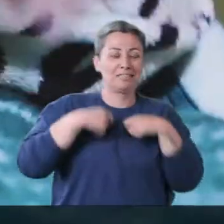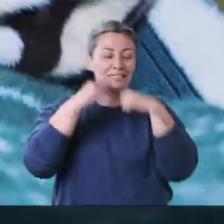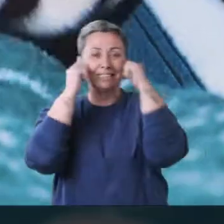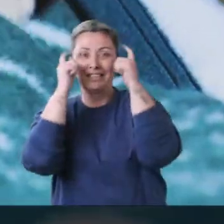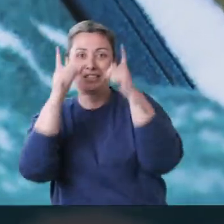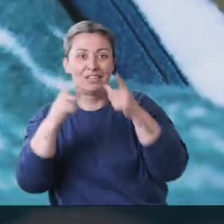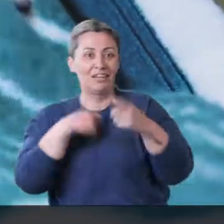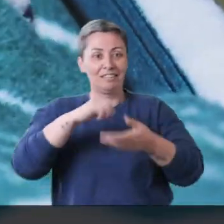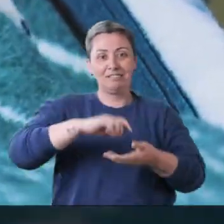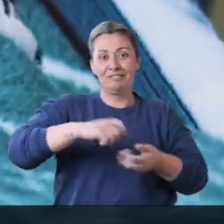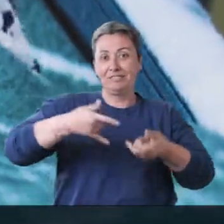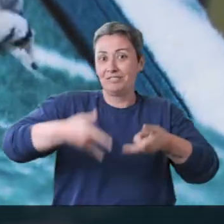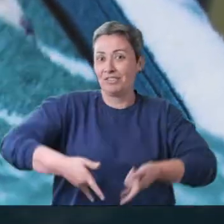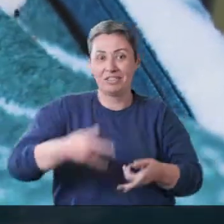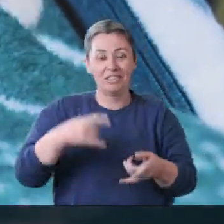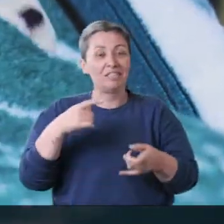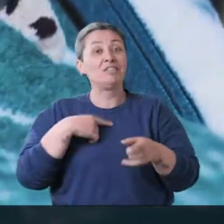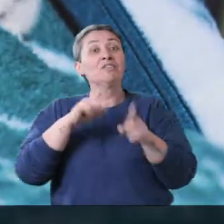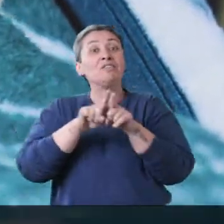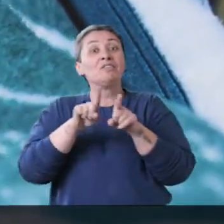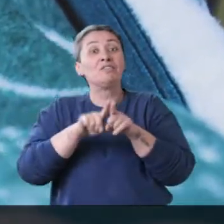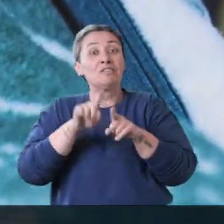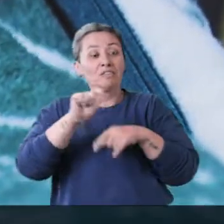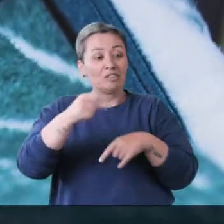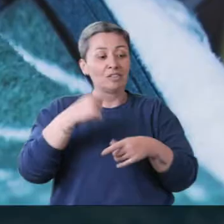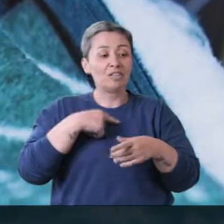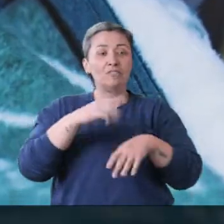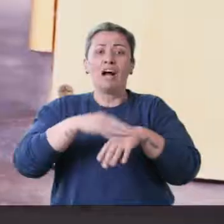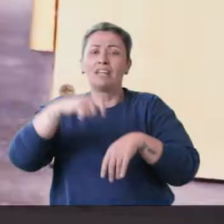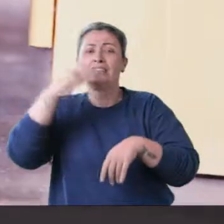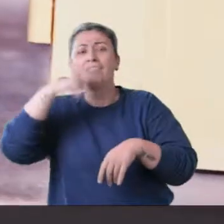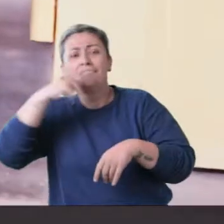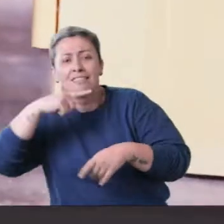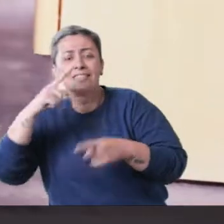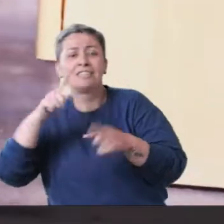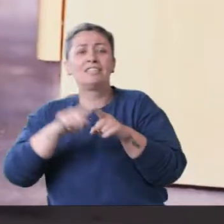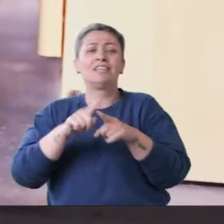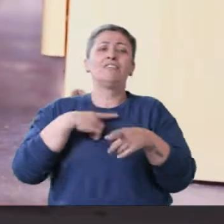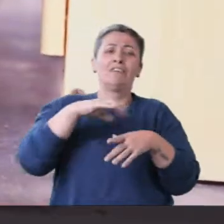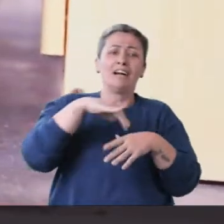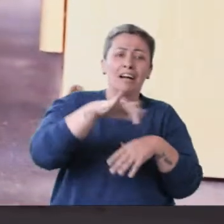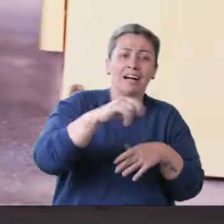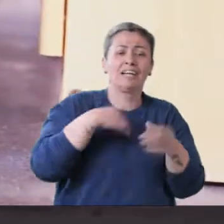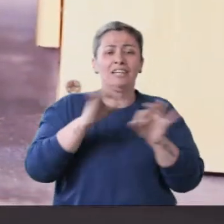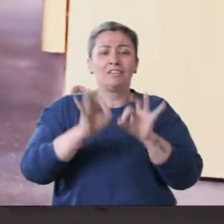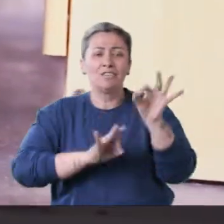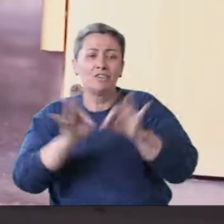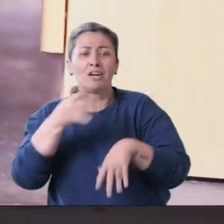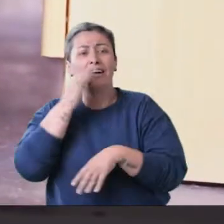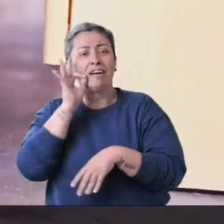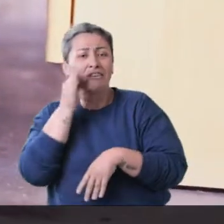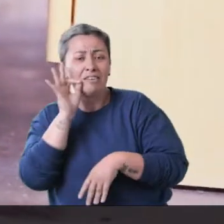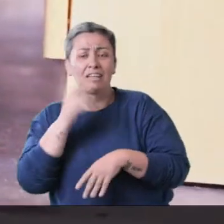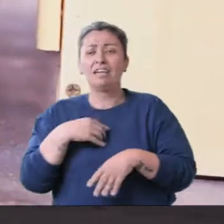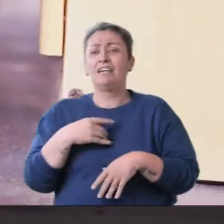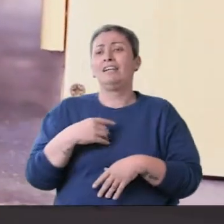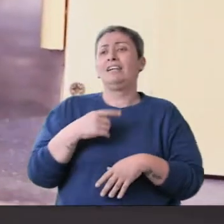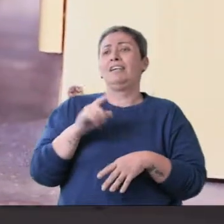para tirar ela da cama. Aí eu fico reclamando com ele, vamos, vai escovar os dentes, vai tomar café. Ele